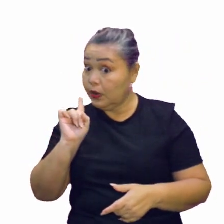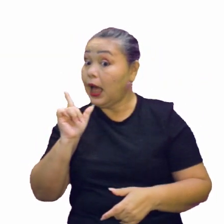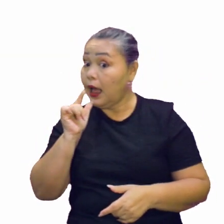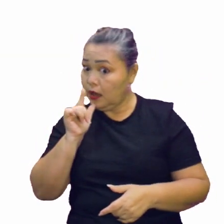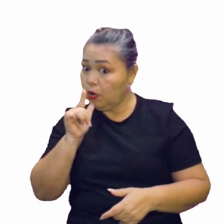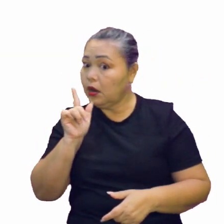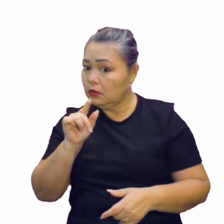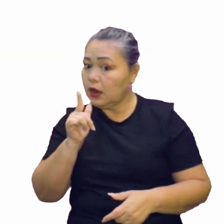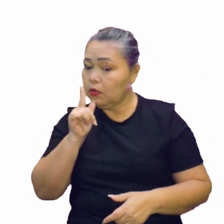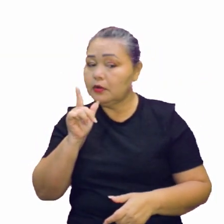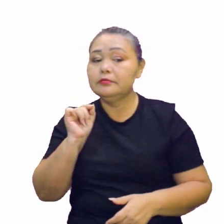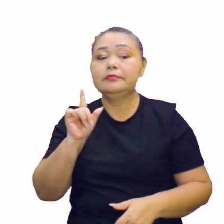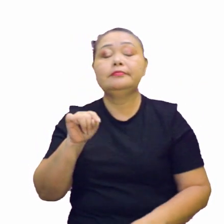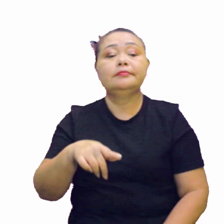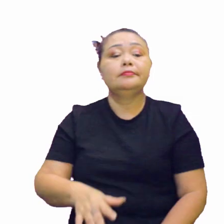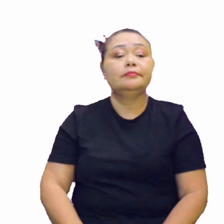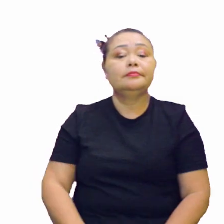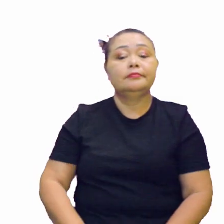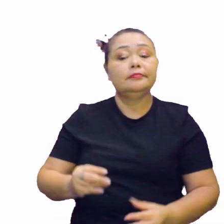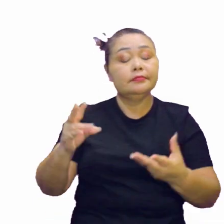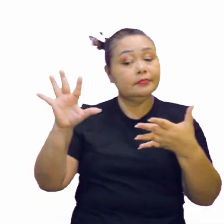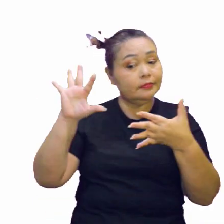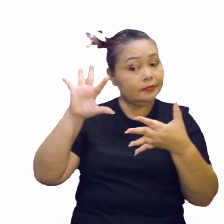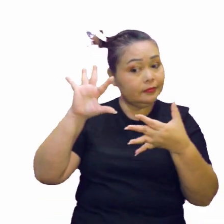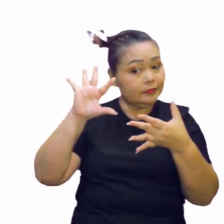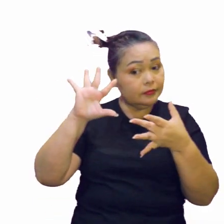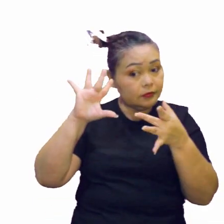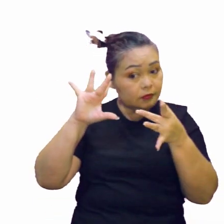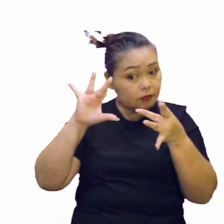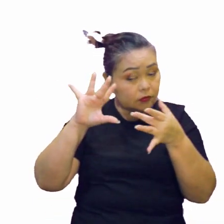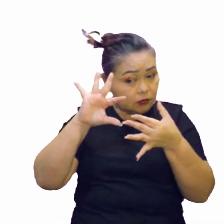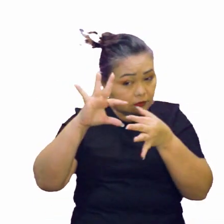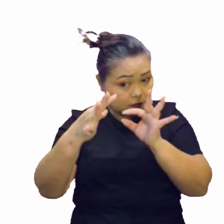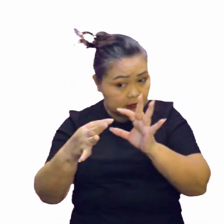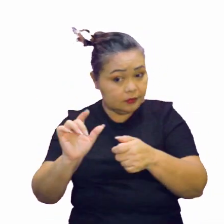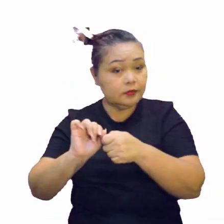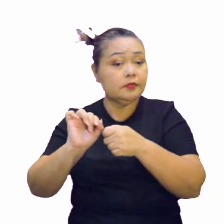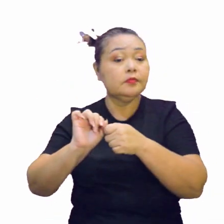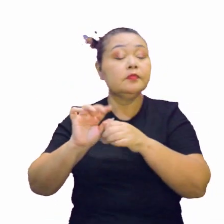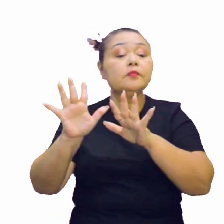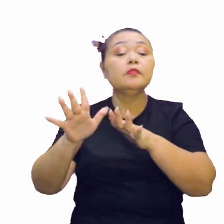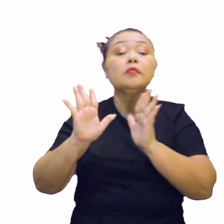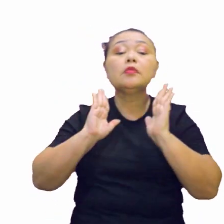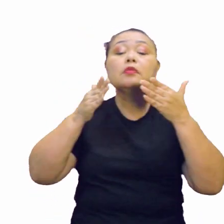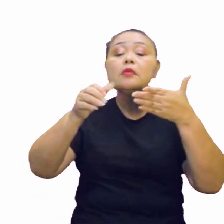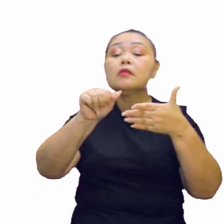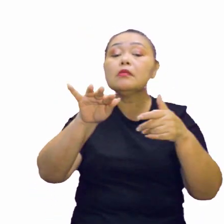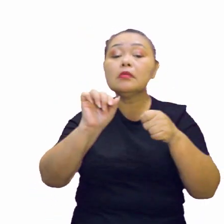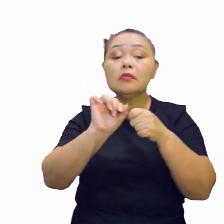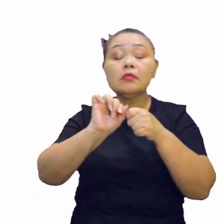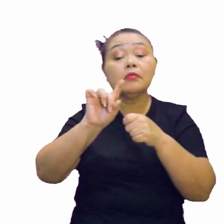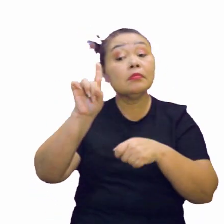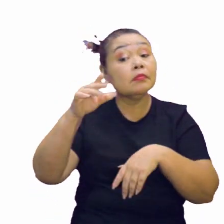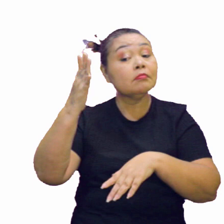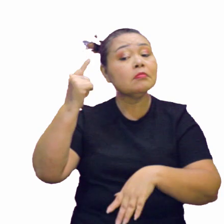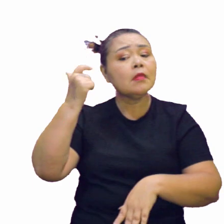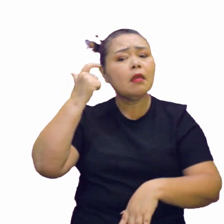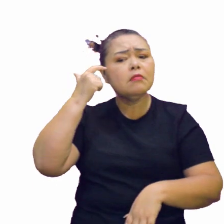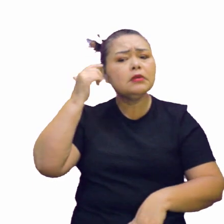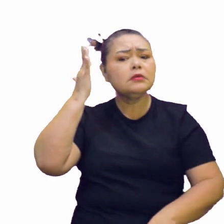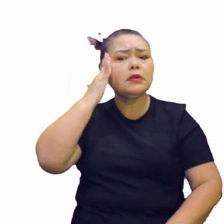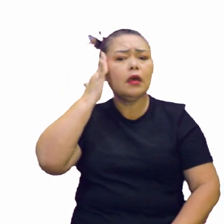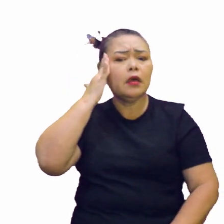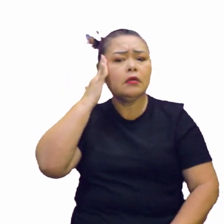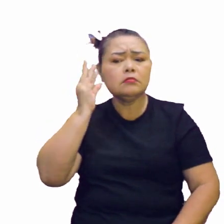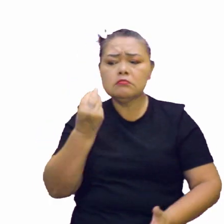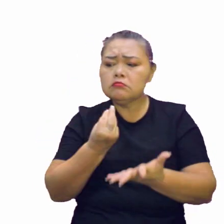Isso está interligado. E a definição dos SAFs, né, nós vimos, deve prever a distribuição